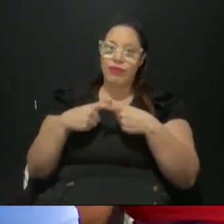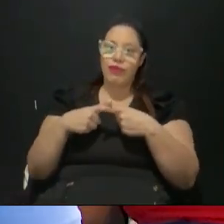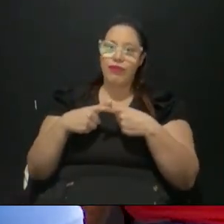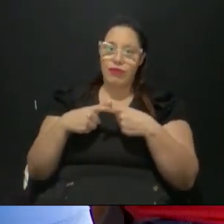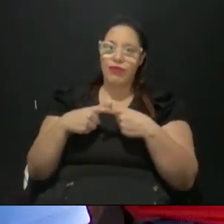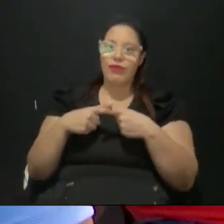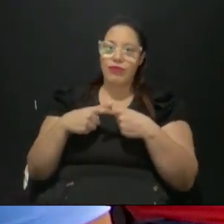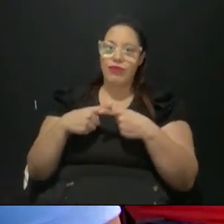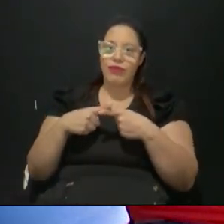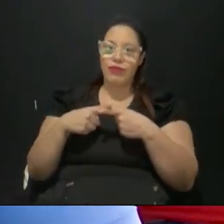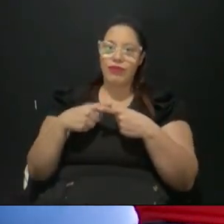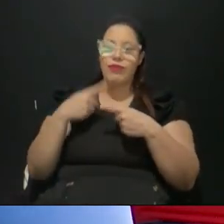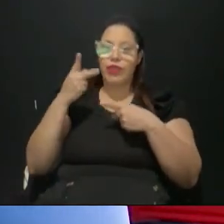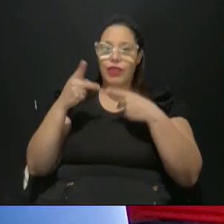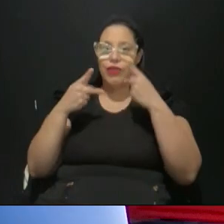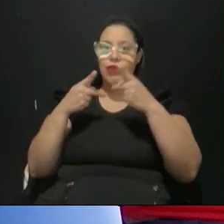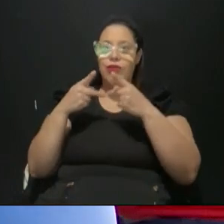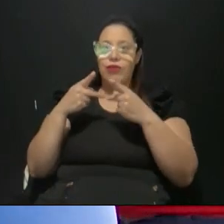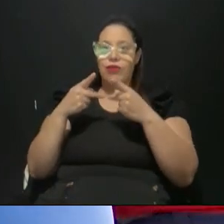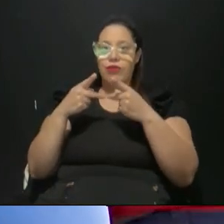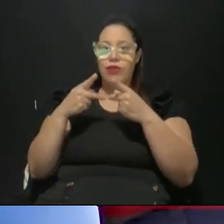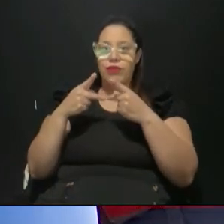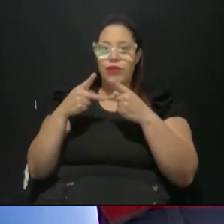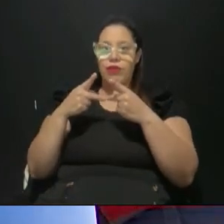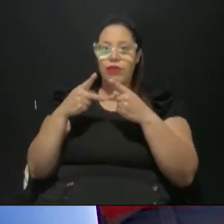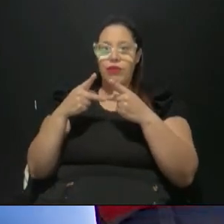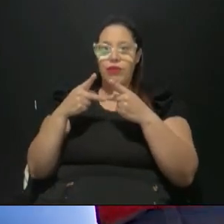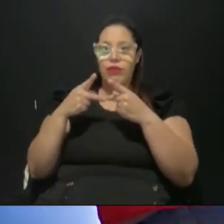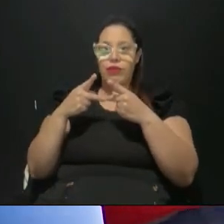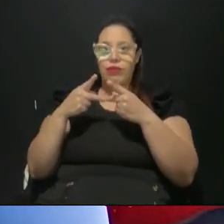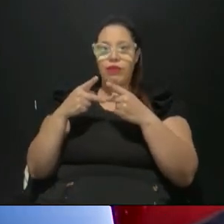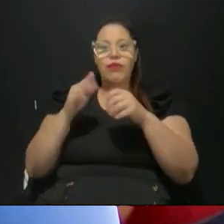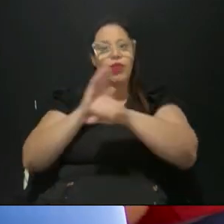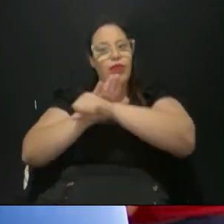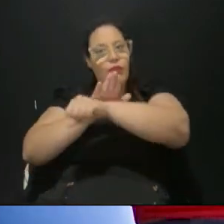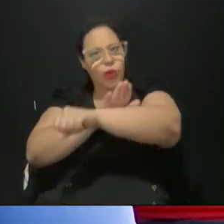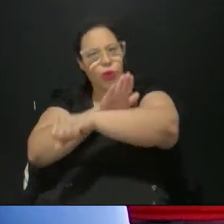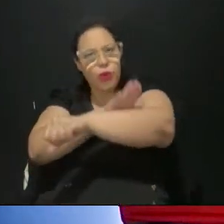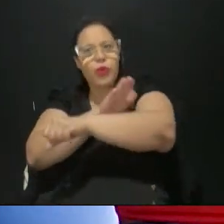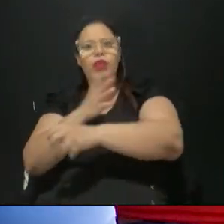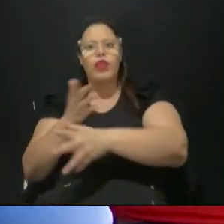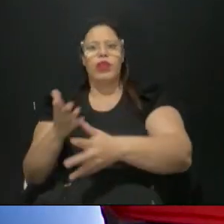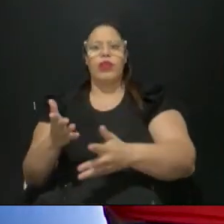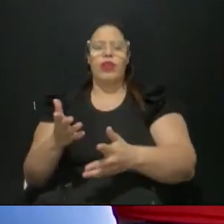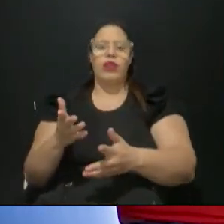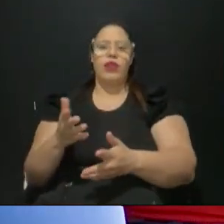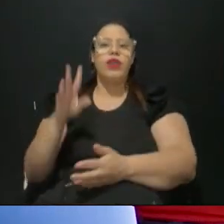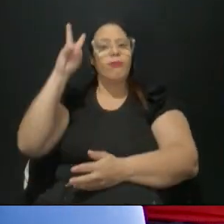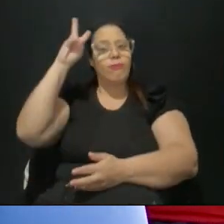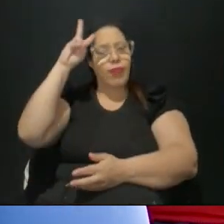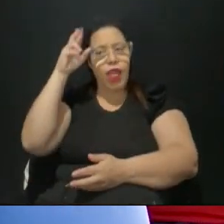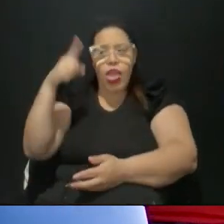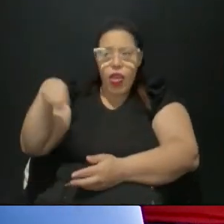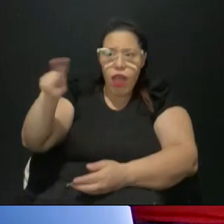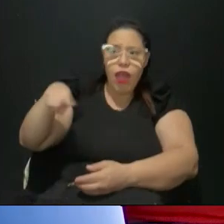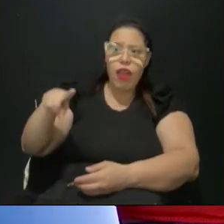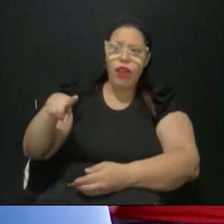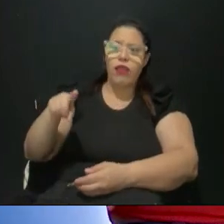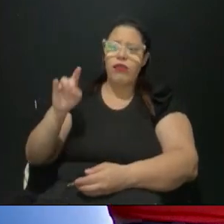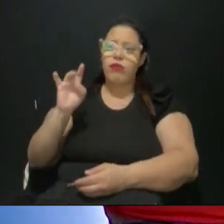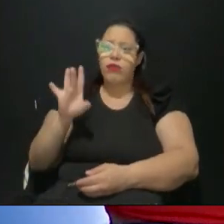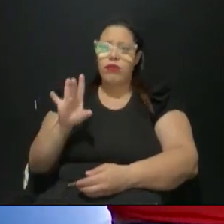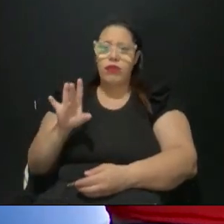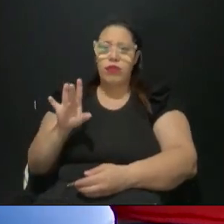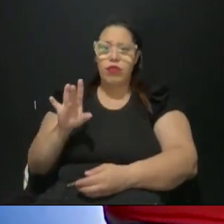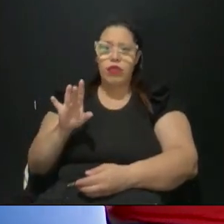porque vê que outra gente também está ajudando eles né estão lembrando deles não só